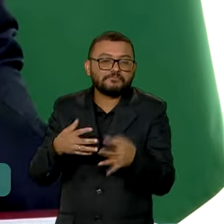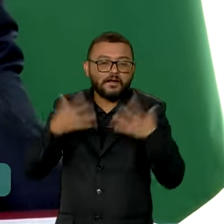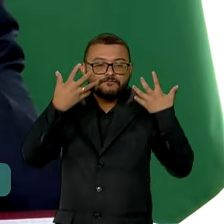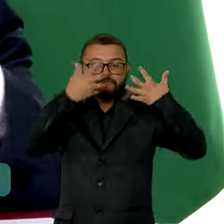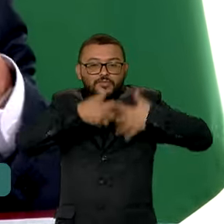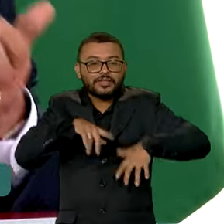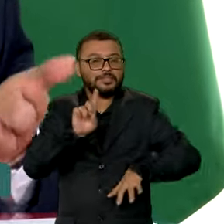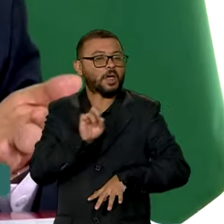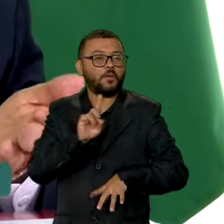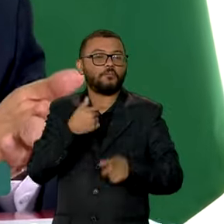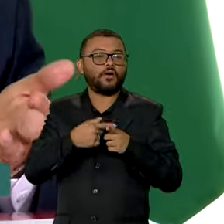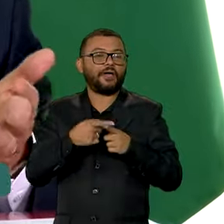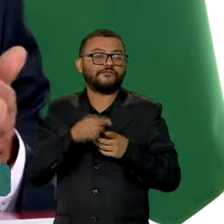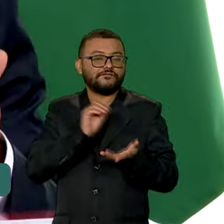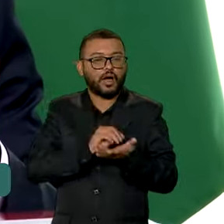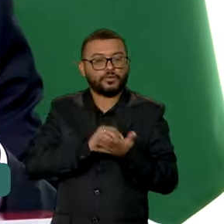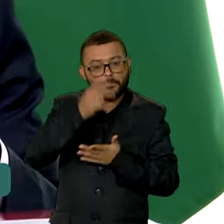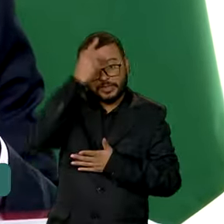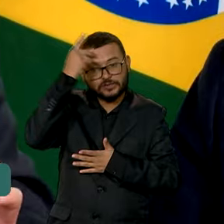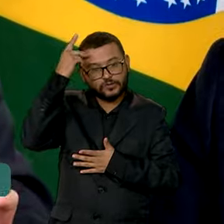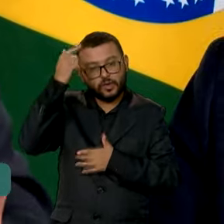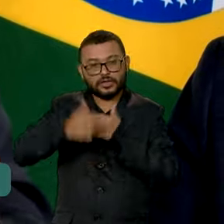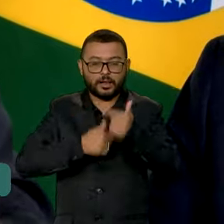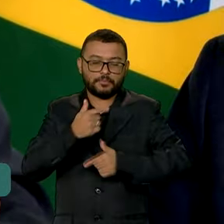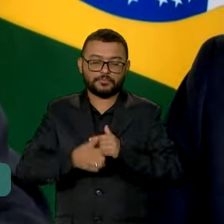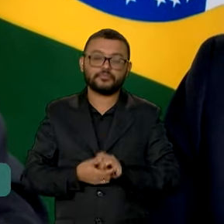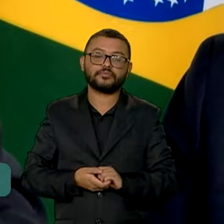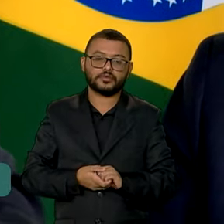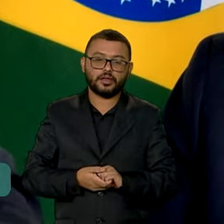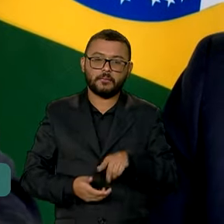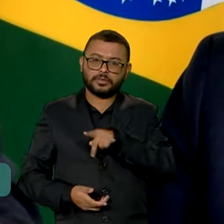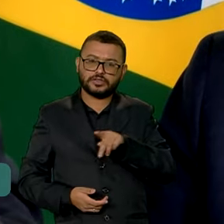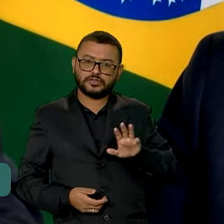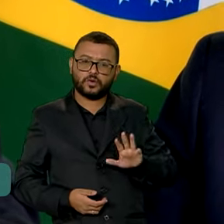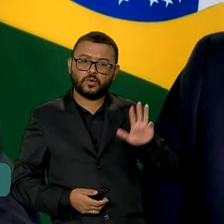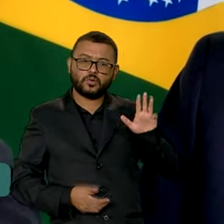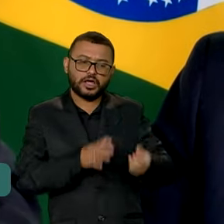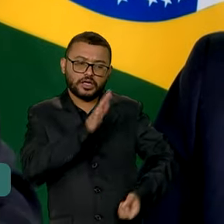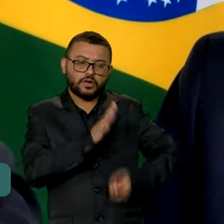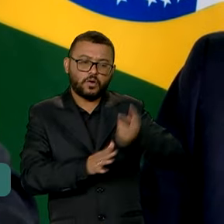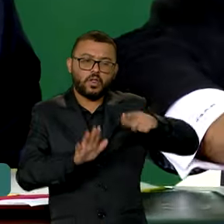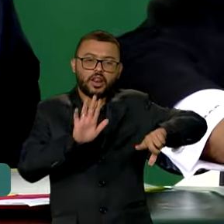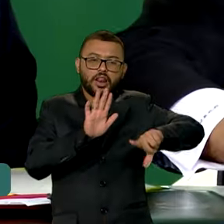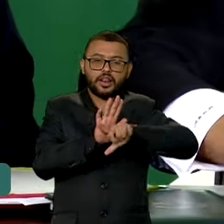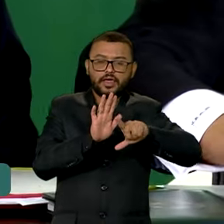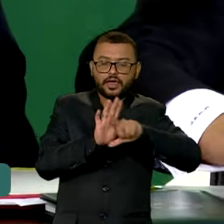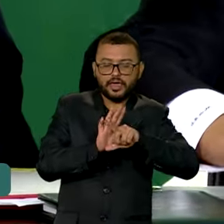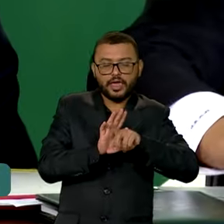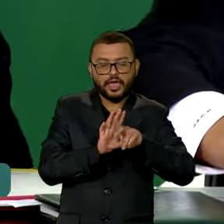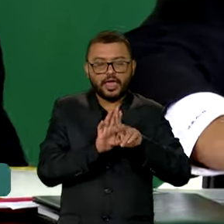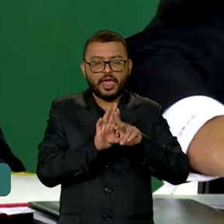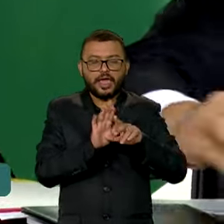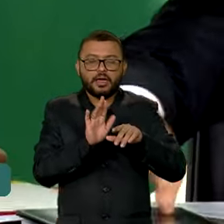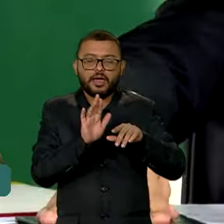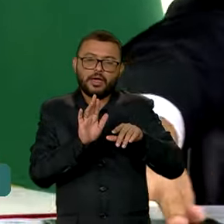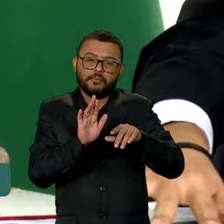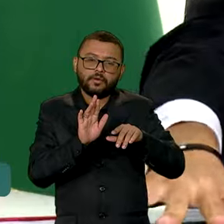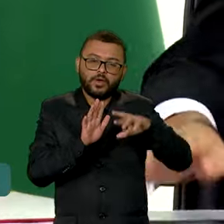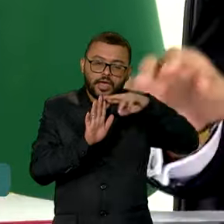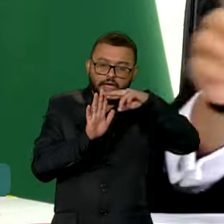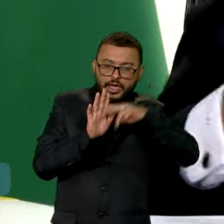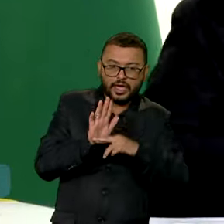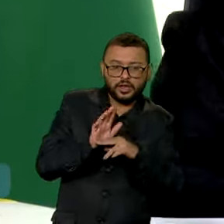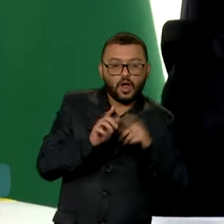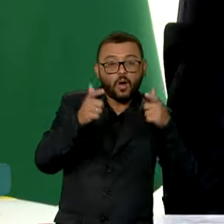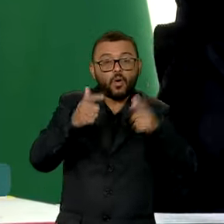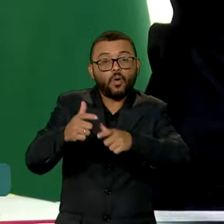gente preparada para fazer o atendimento. Por fim, Lula sancionou a lei que restringe os critérios de escolha do lugar de